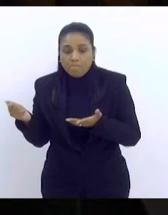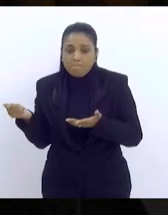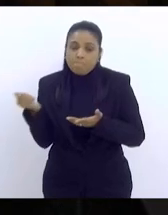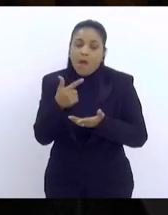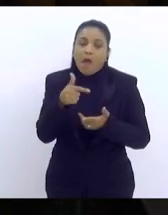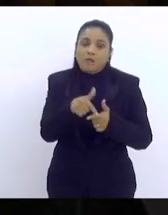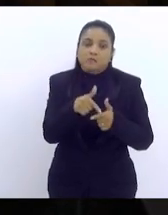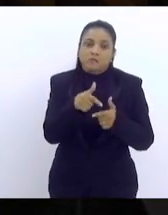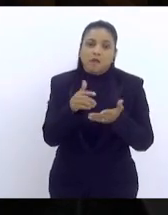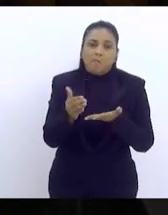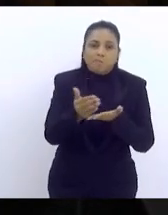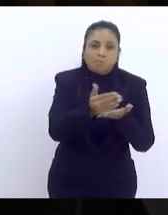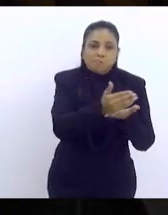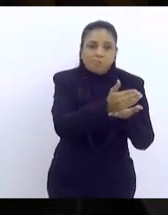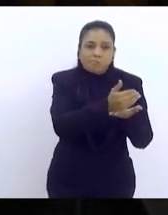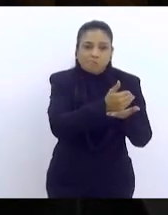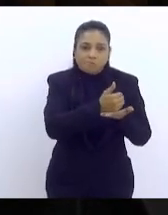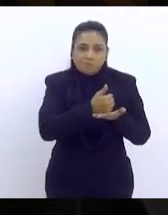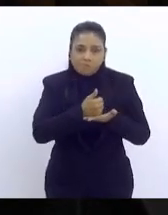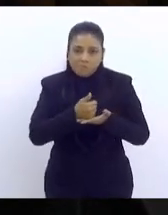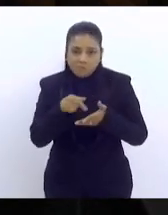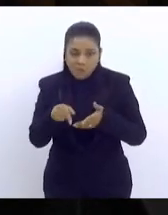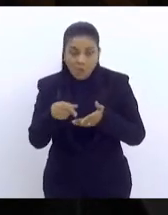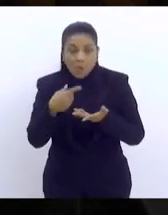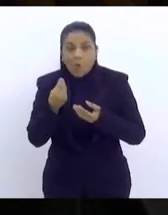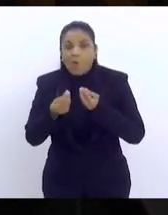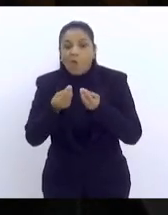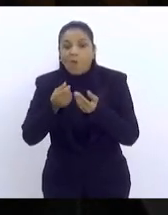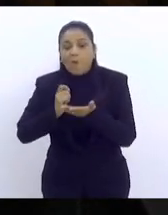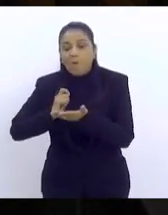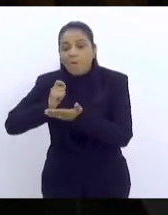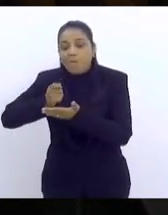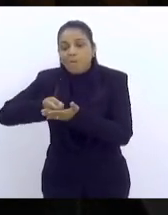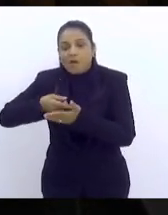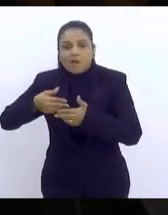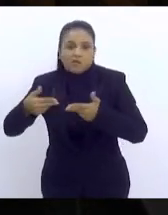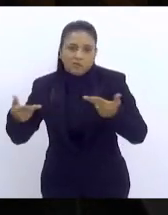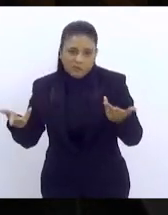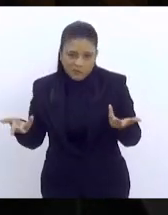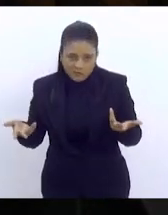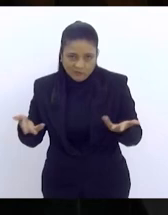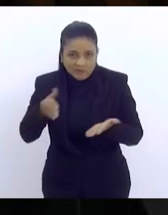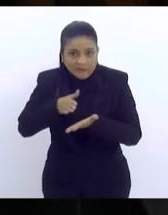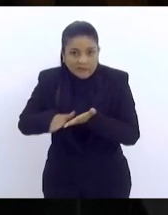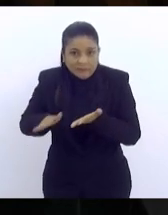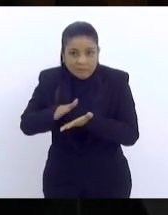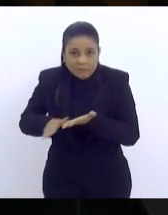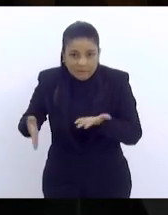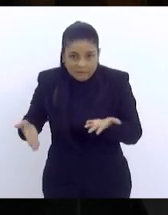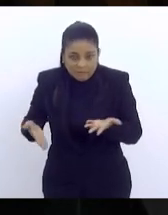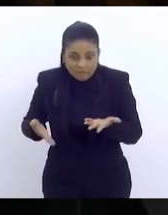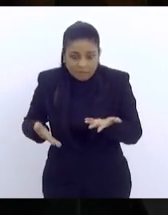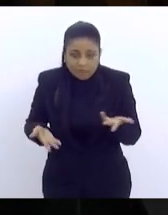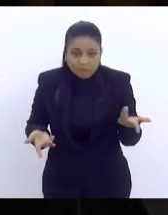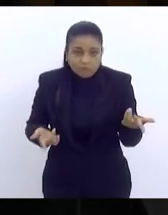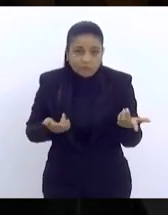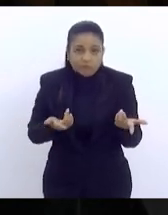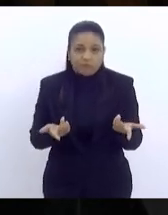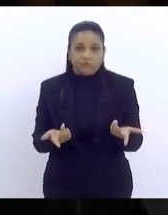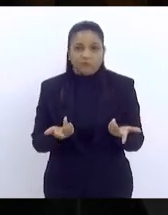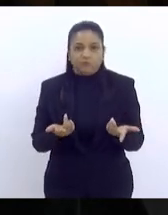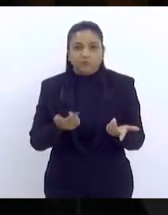liberações para empenho mas parece que esse tema